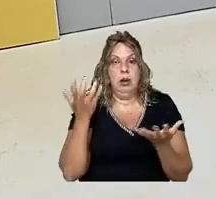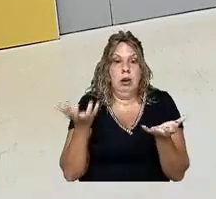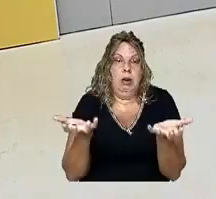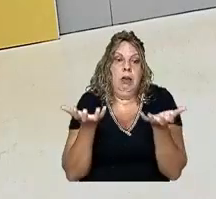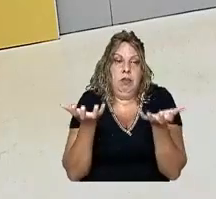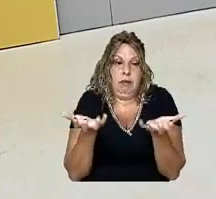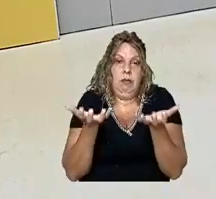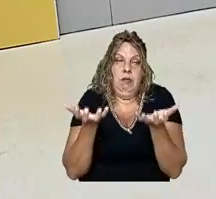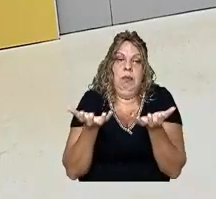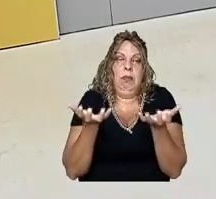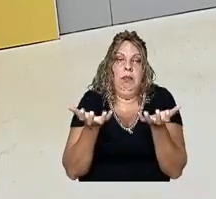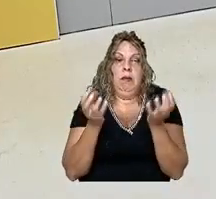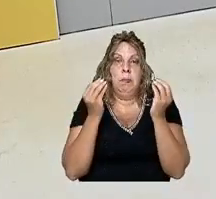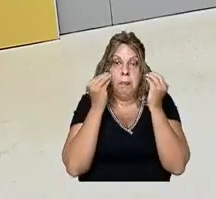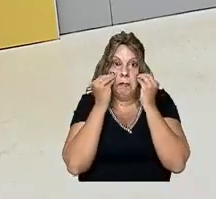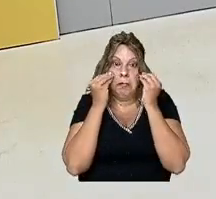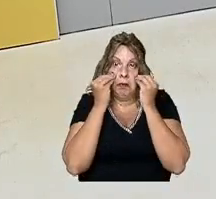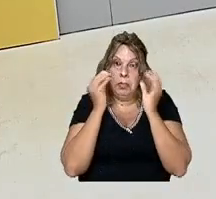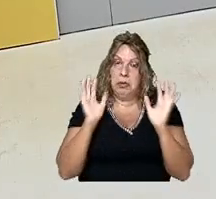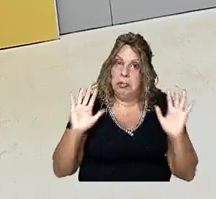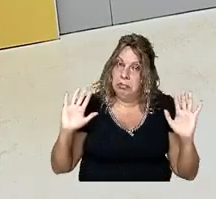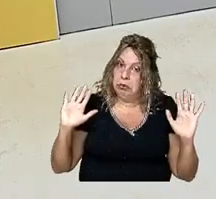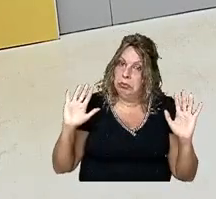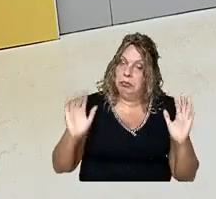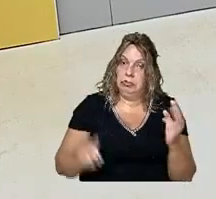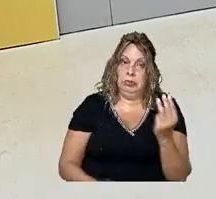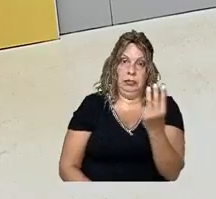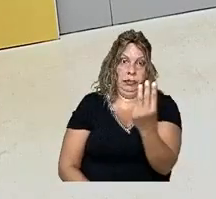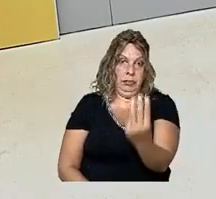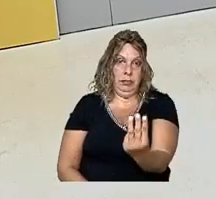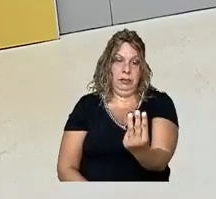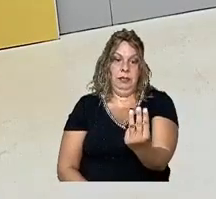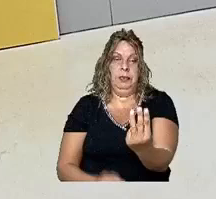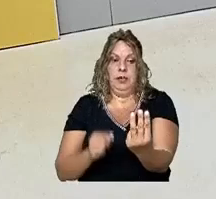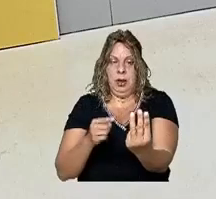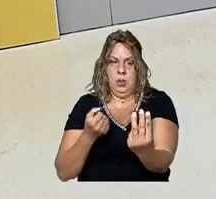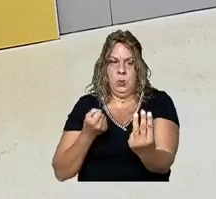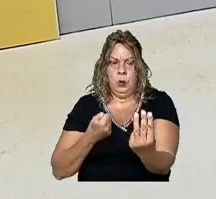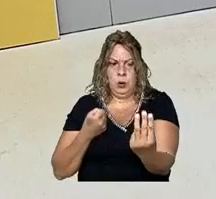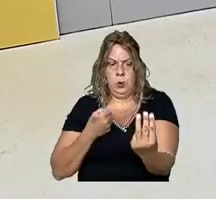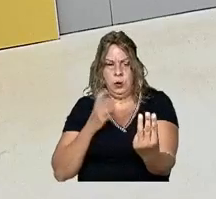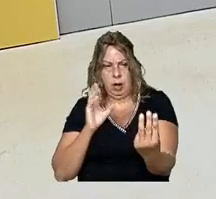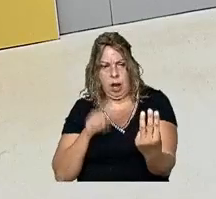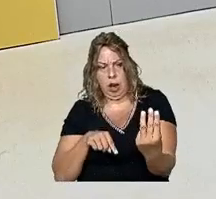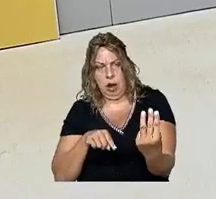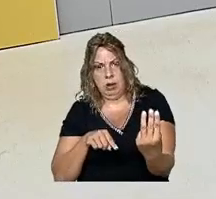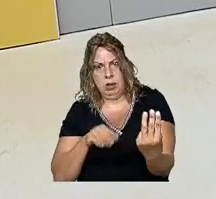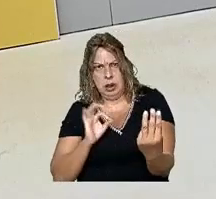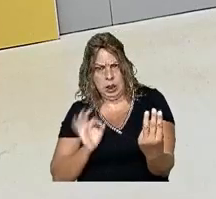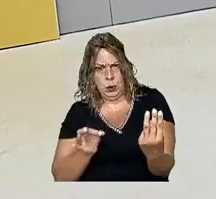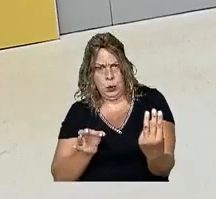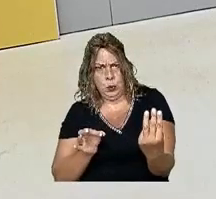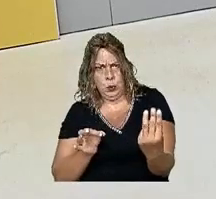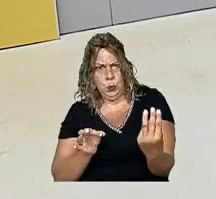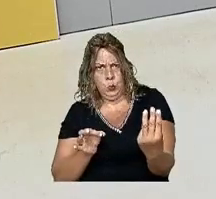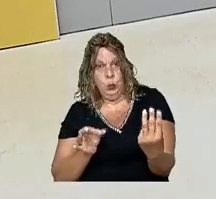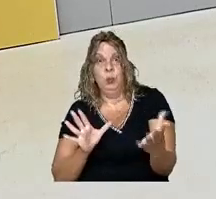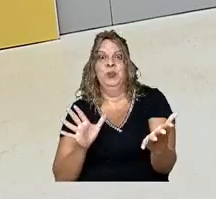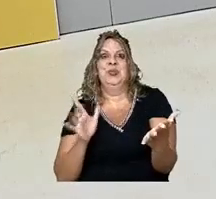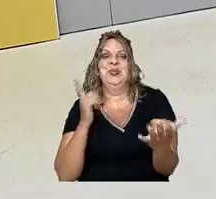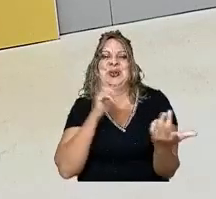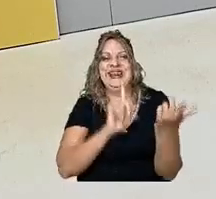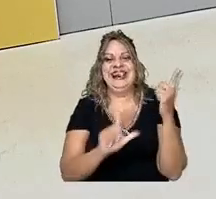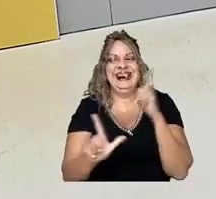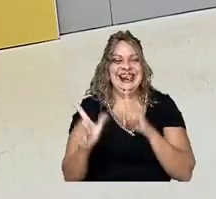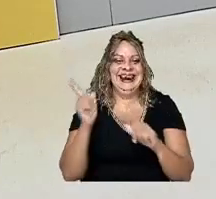se essa será decisiva ou não. Saiu a bolinha de número 3. 3 saiu. Decide. E atenção que